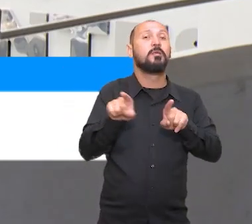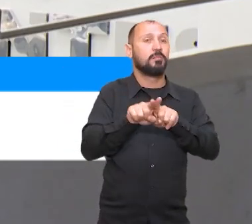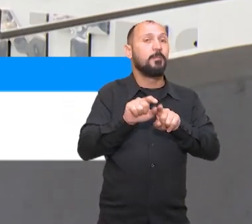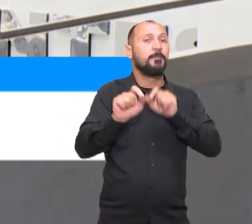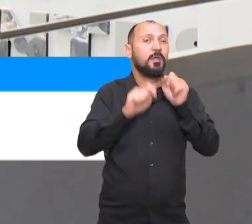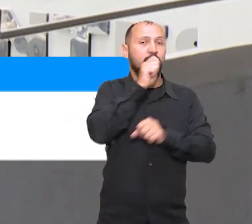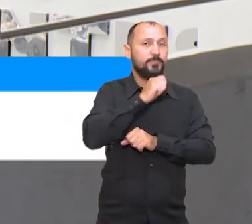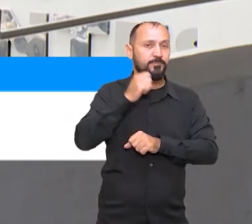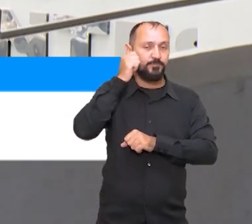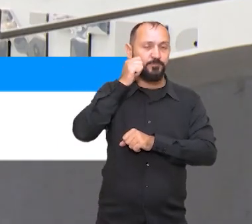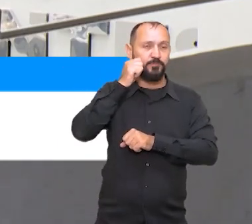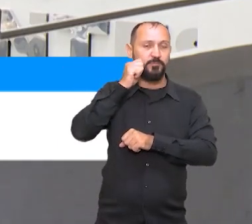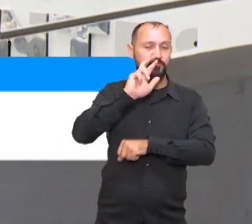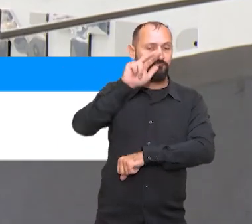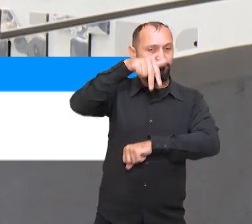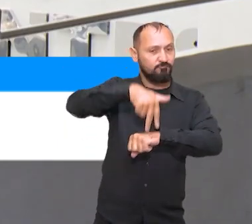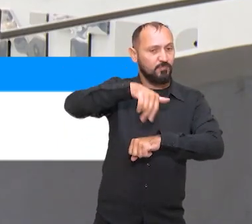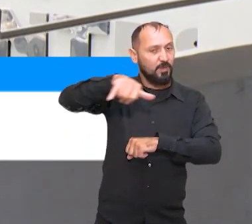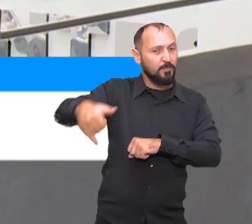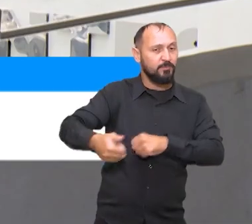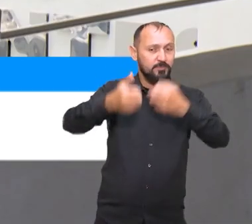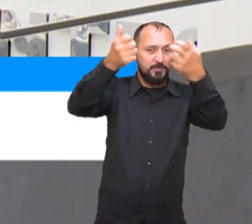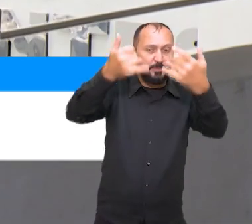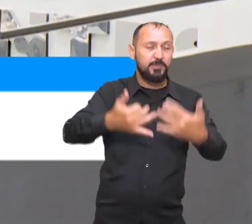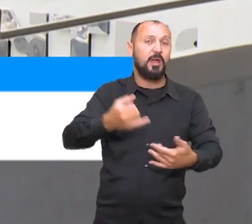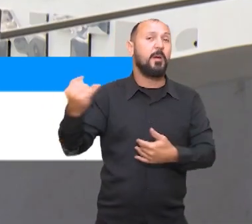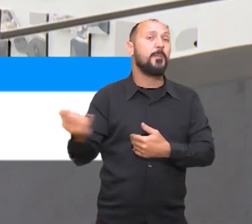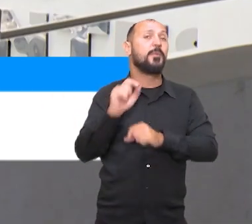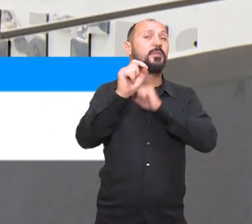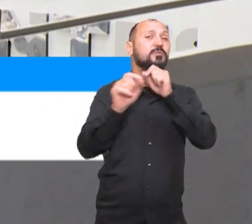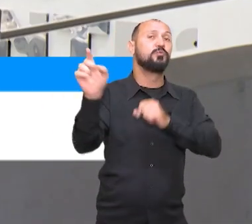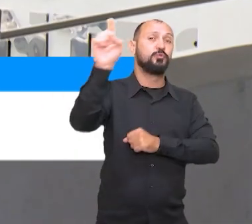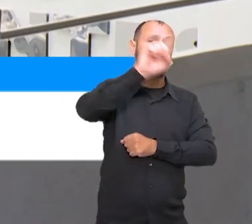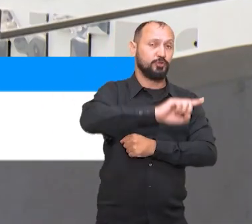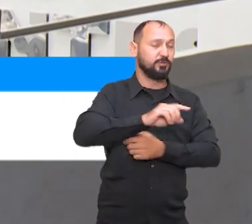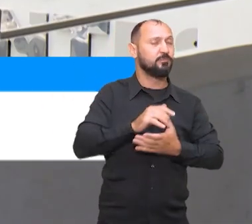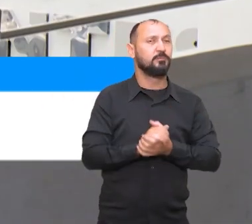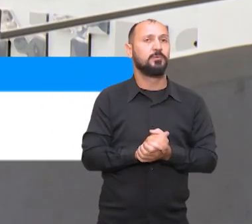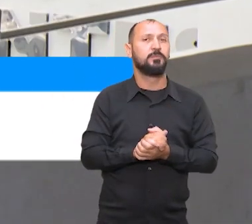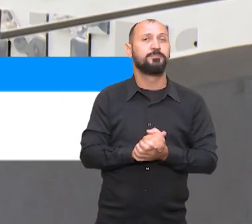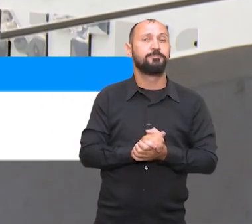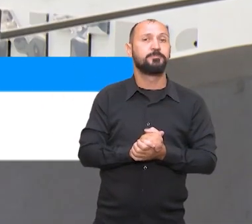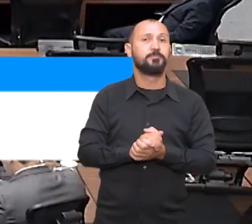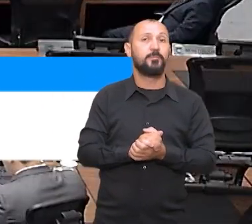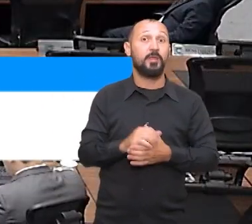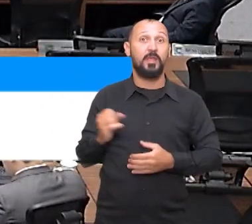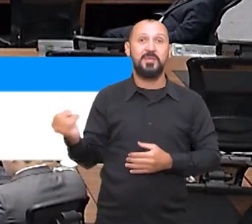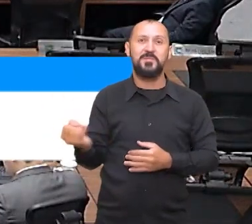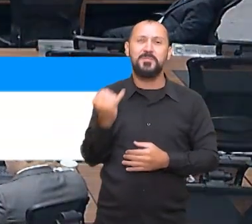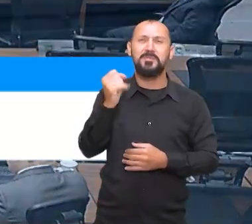do Republicanos, também fez uso da palavra para ressaltar a importância